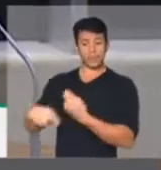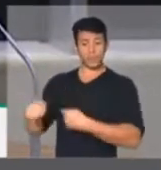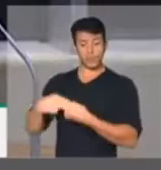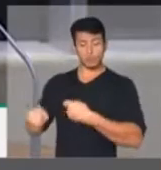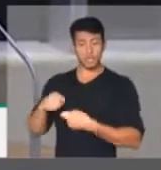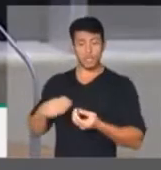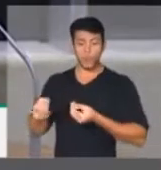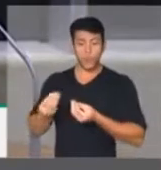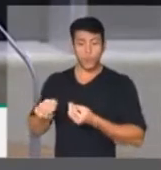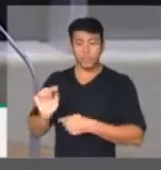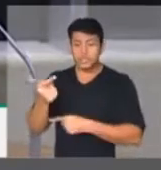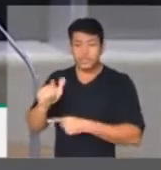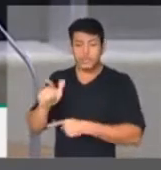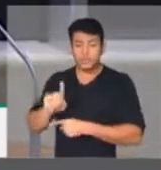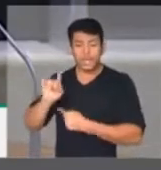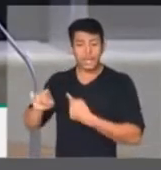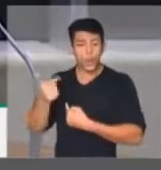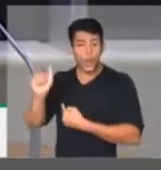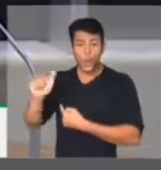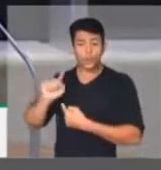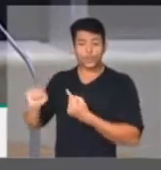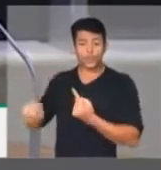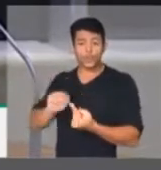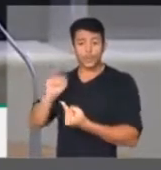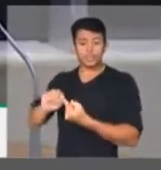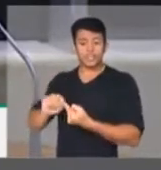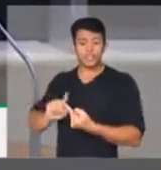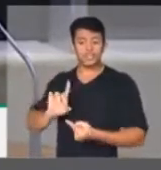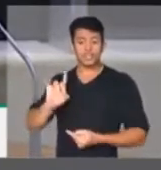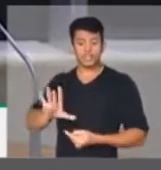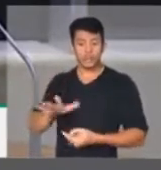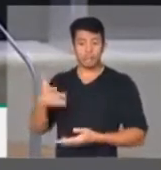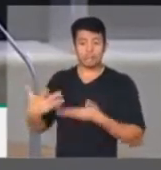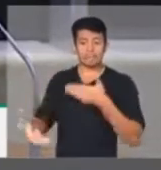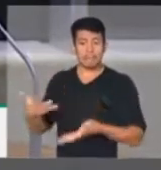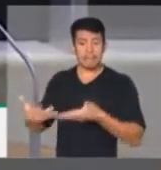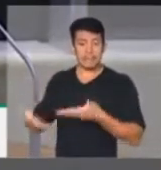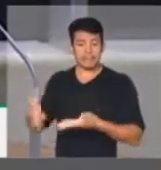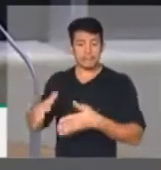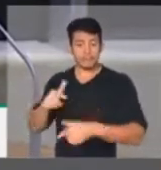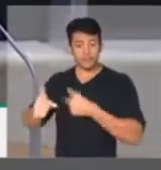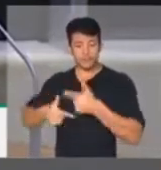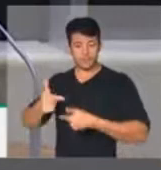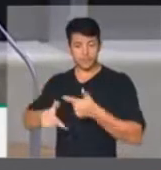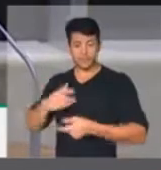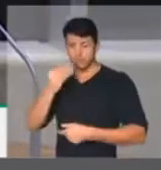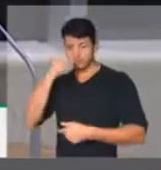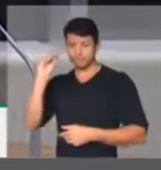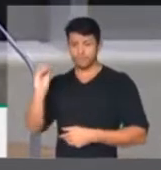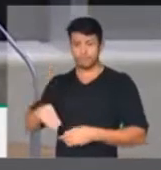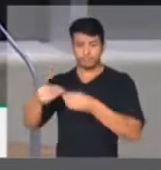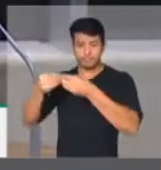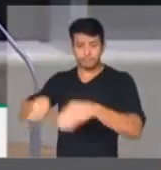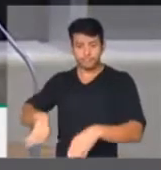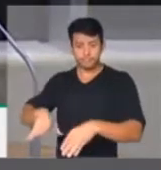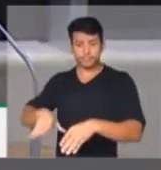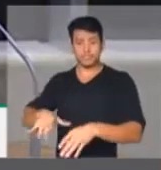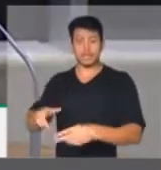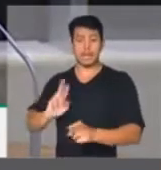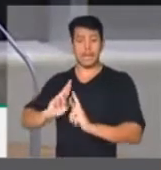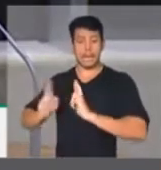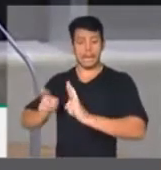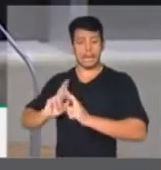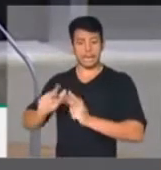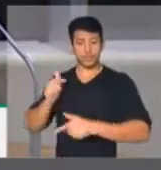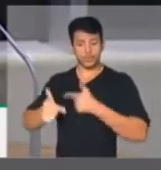econômica que não tem outro propósito, senão flexibilizar o trabalho e desvalorizar essa